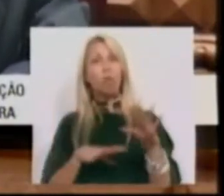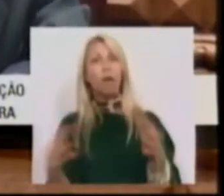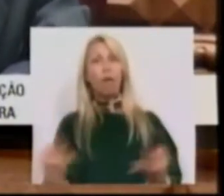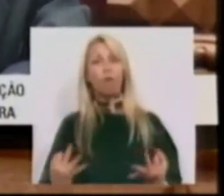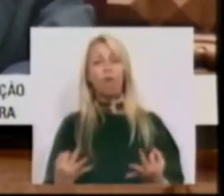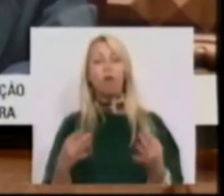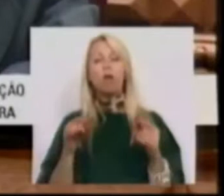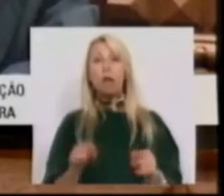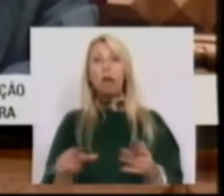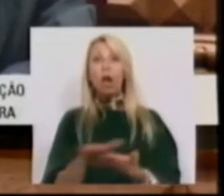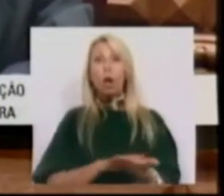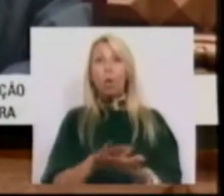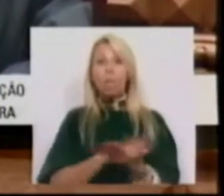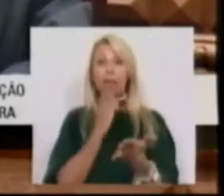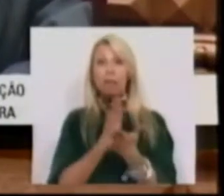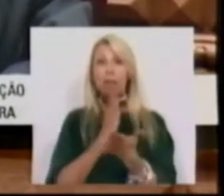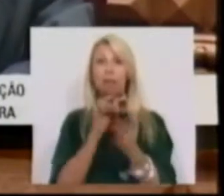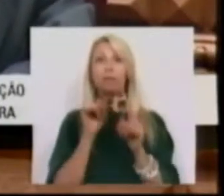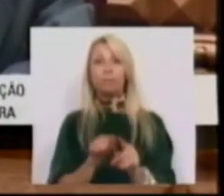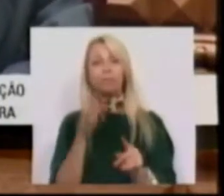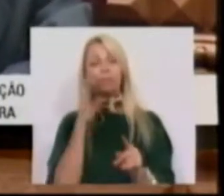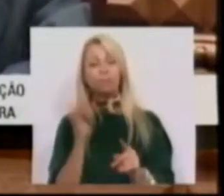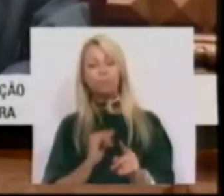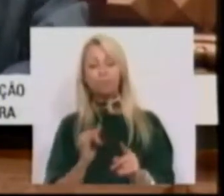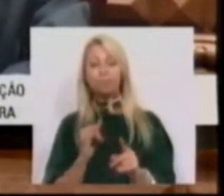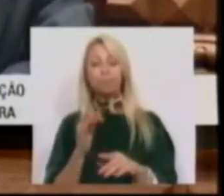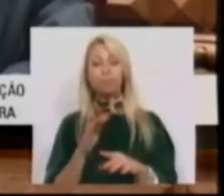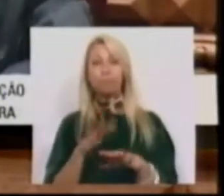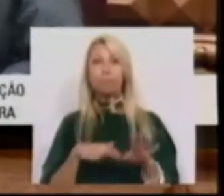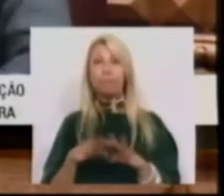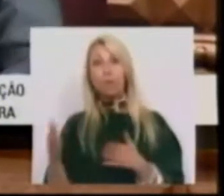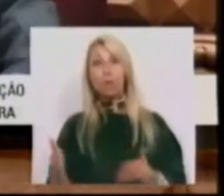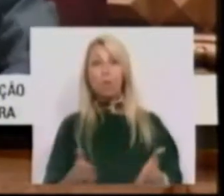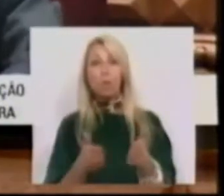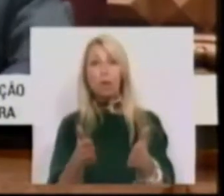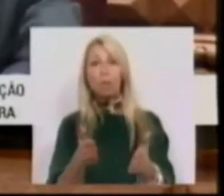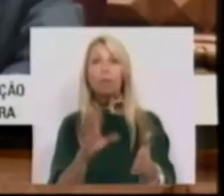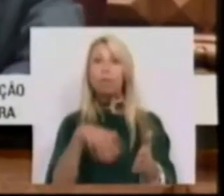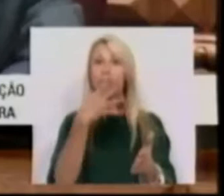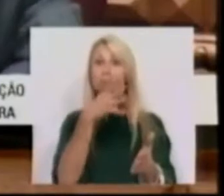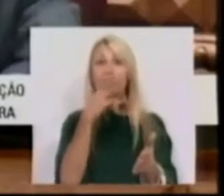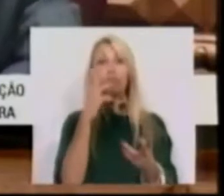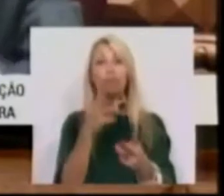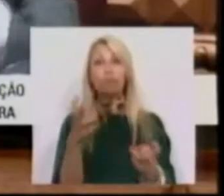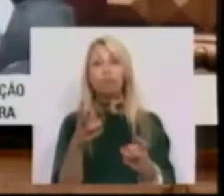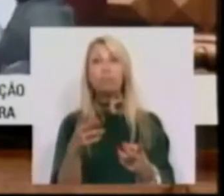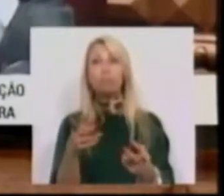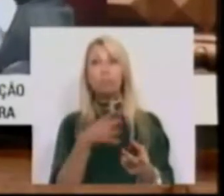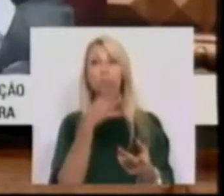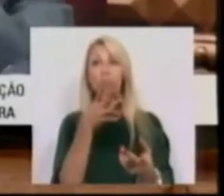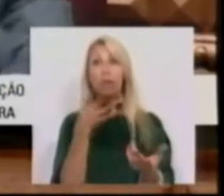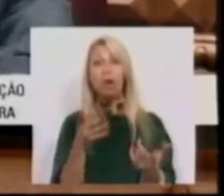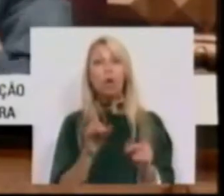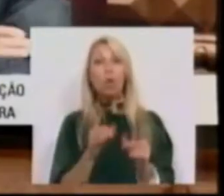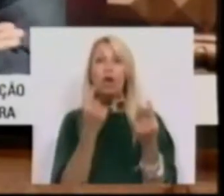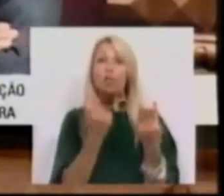é com base nesses estudos que nós estamos a procurar construir um percurso para justificar, para encontrar uma justificação, não só no